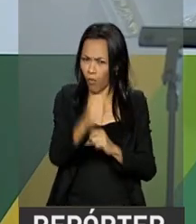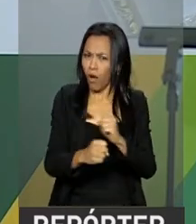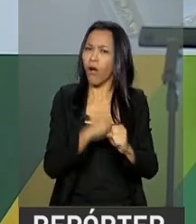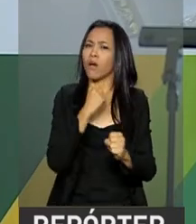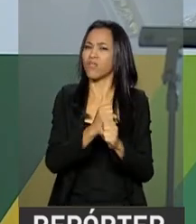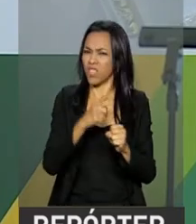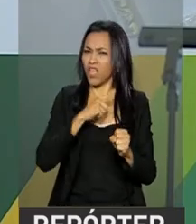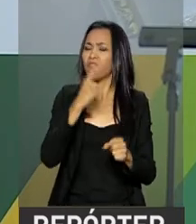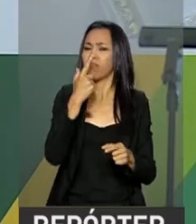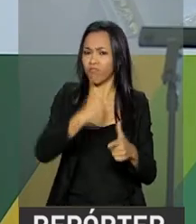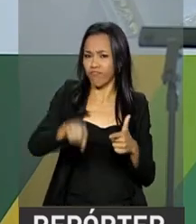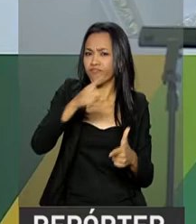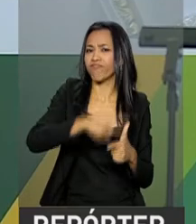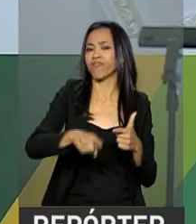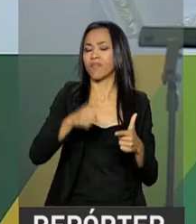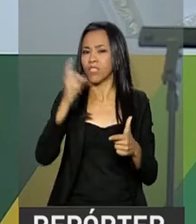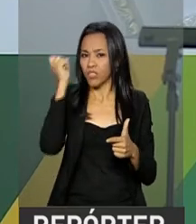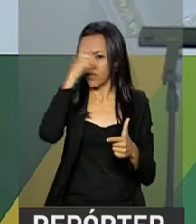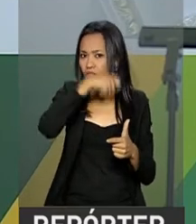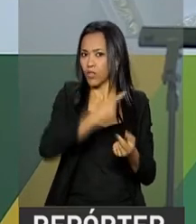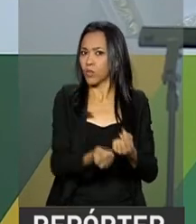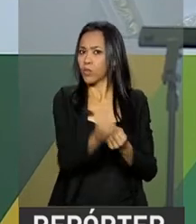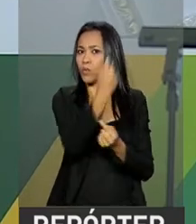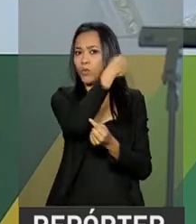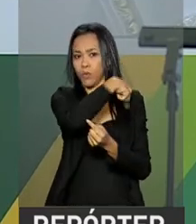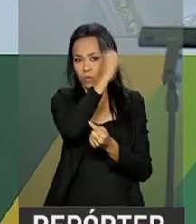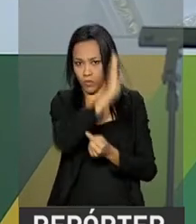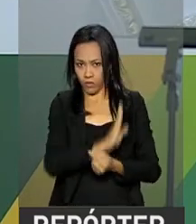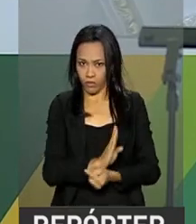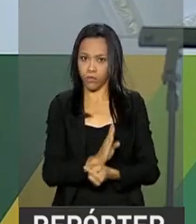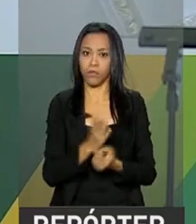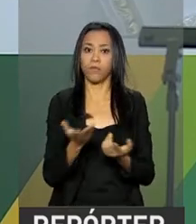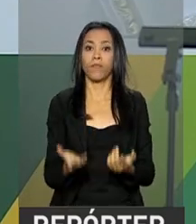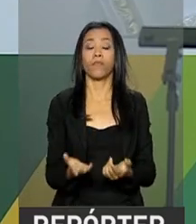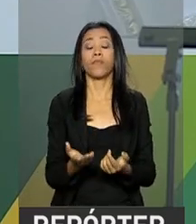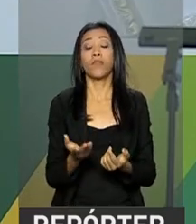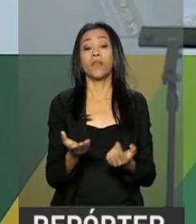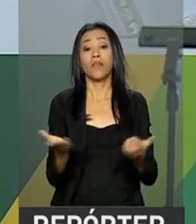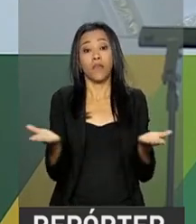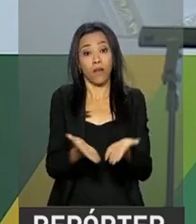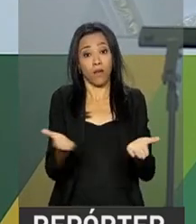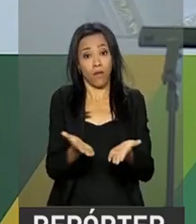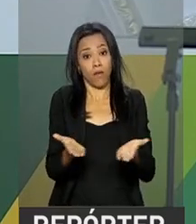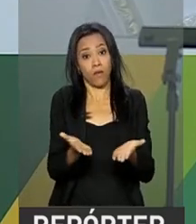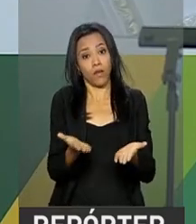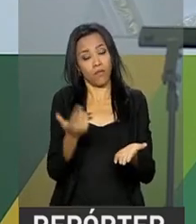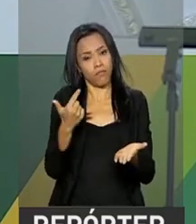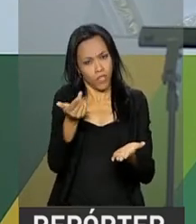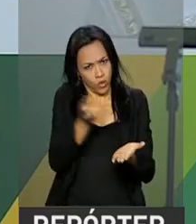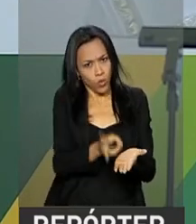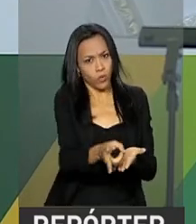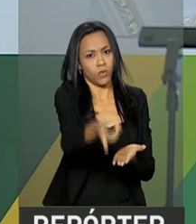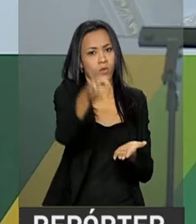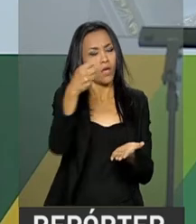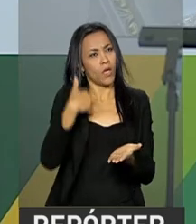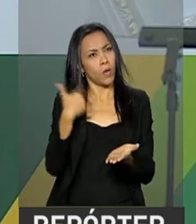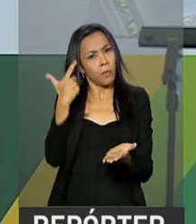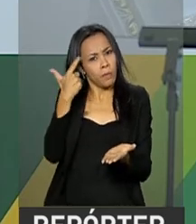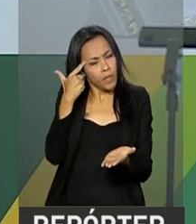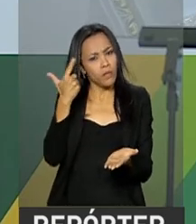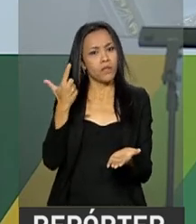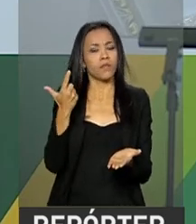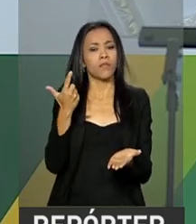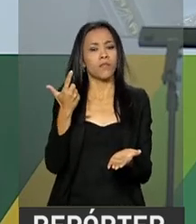Passamos algumas dificuldades no passado, e para colocar em marcha, penso eu, a